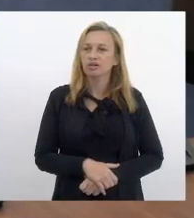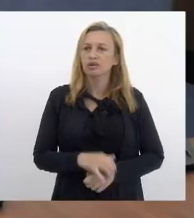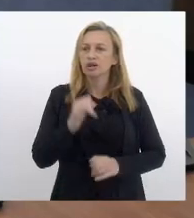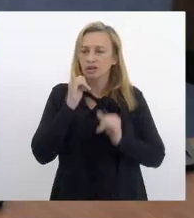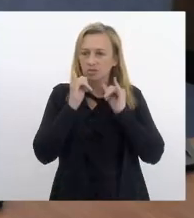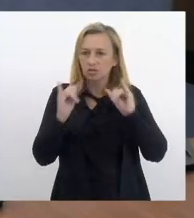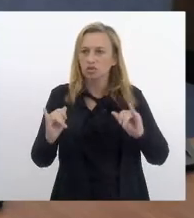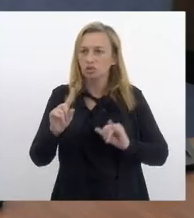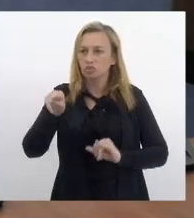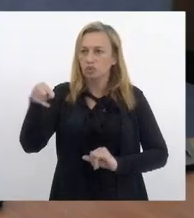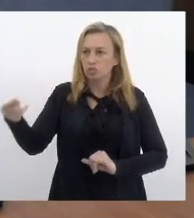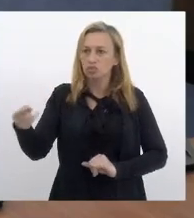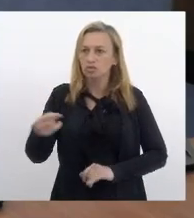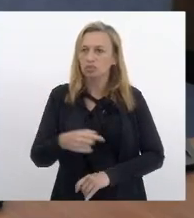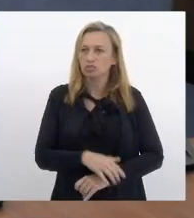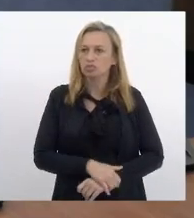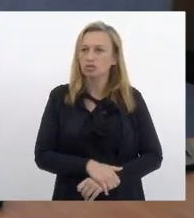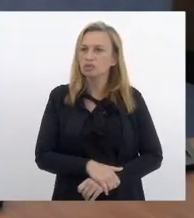live.